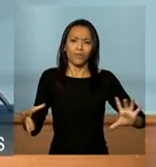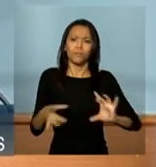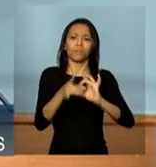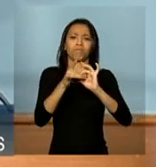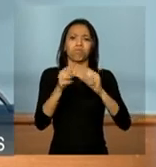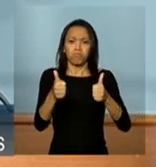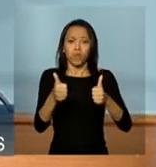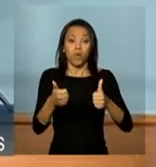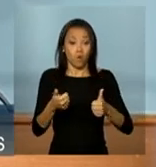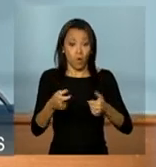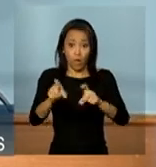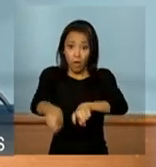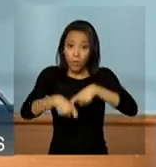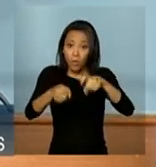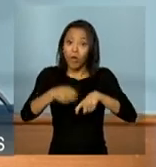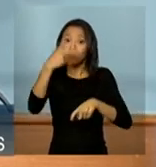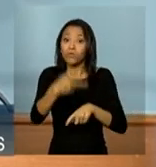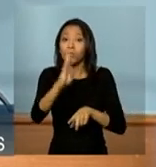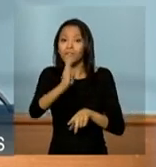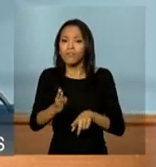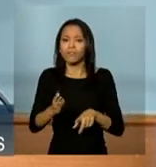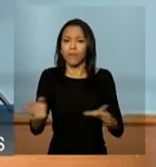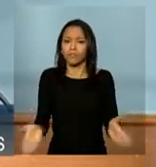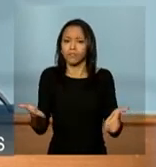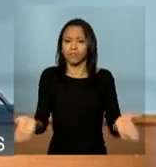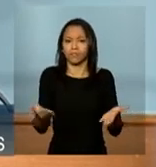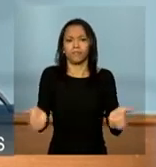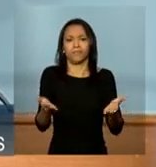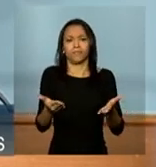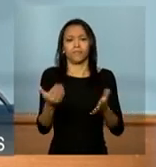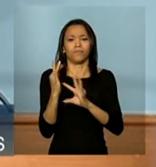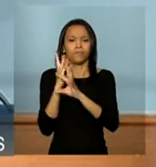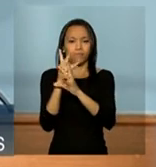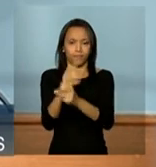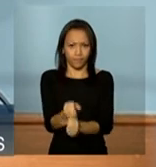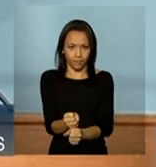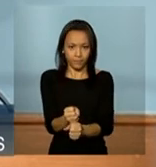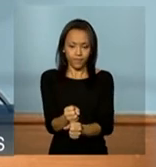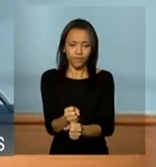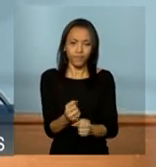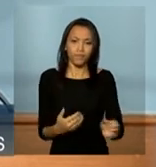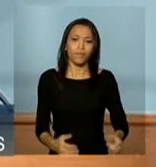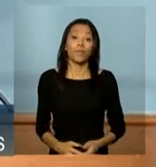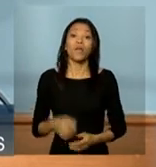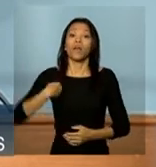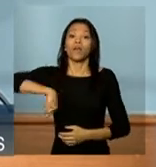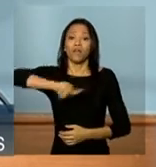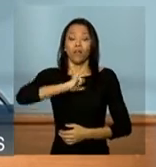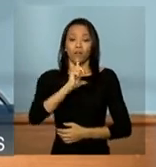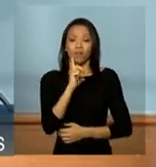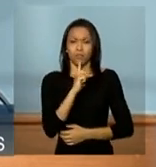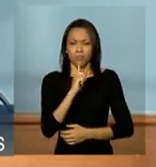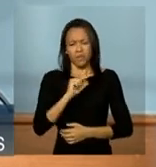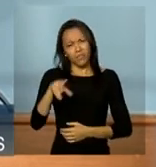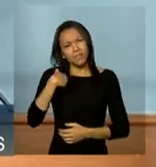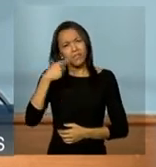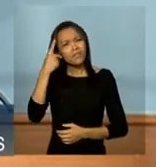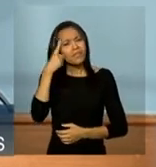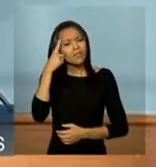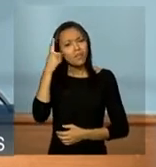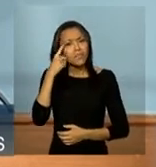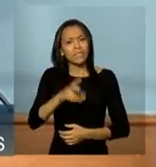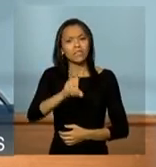rural brasileiro tenha um desenvolvimento mais efetivo nos últimos anos. Nós tínhamos, para os senhores terem ideia,